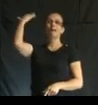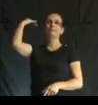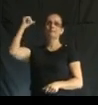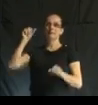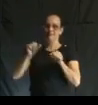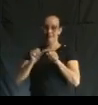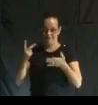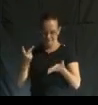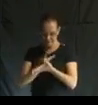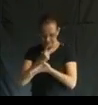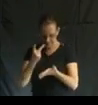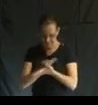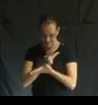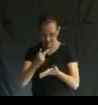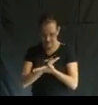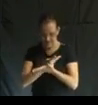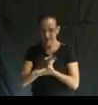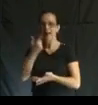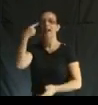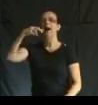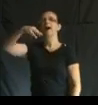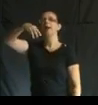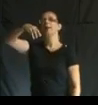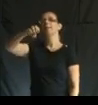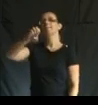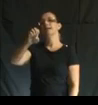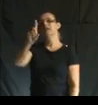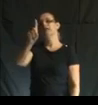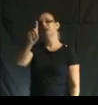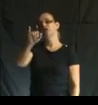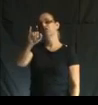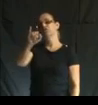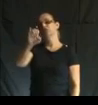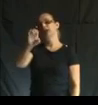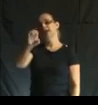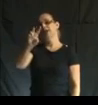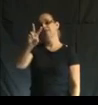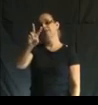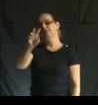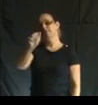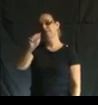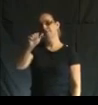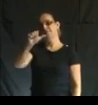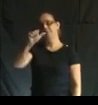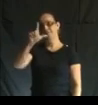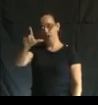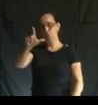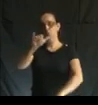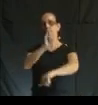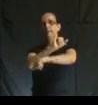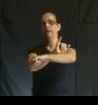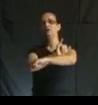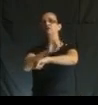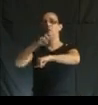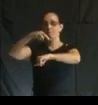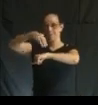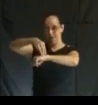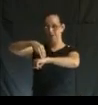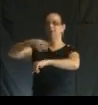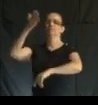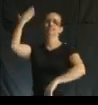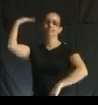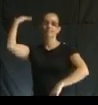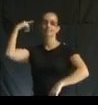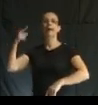Quando eles, na época medieval, eles julgaram algumas pessoas do alto de